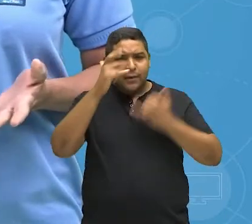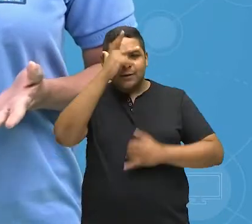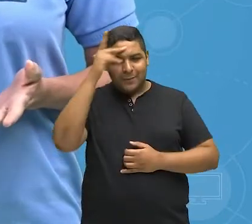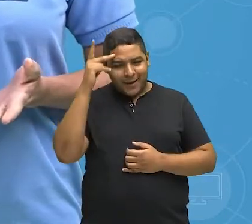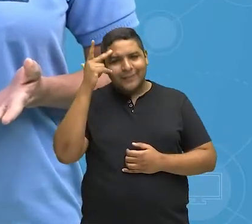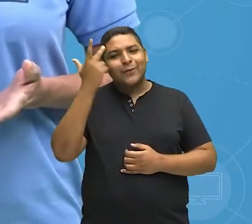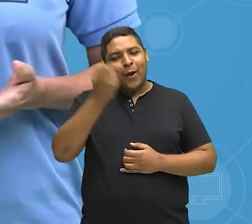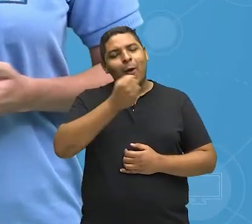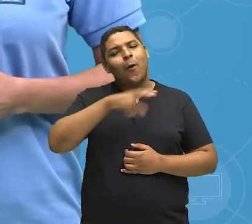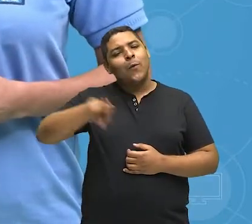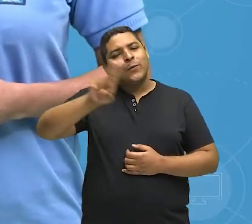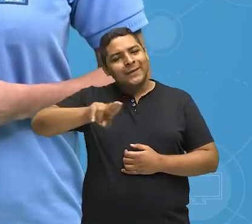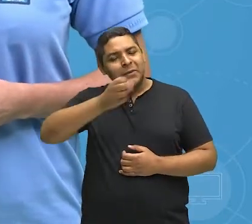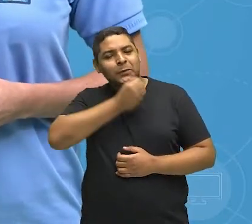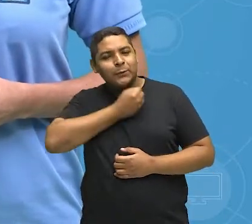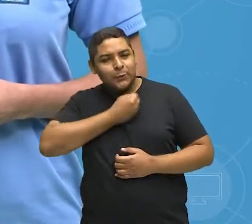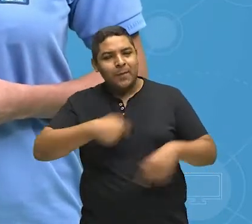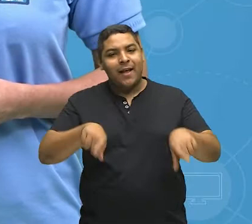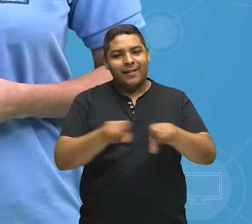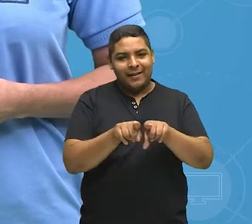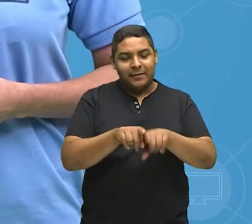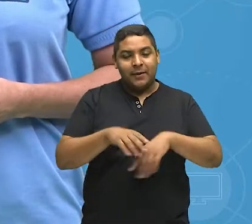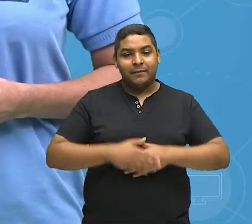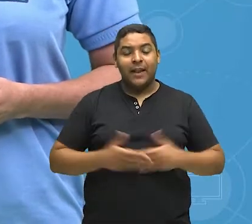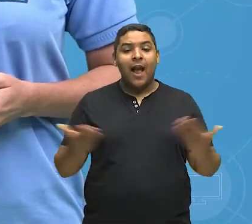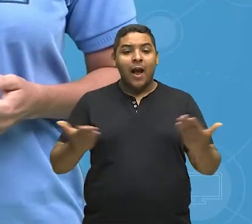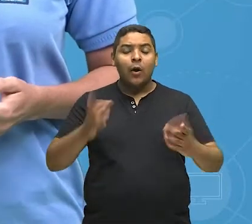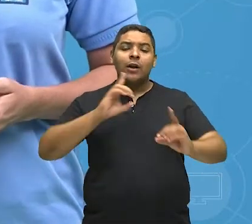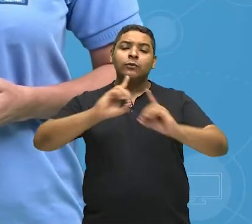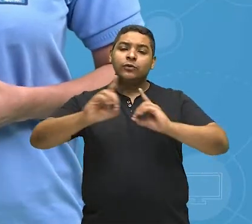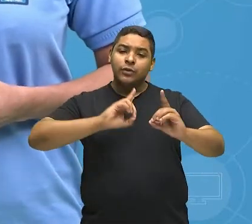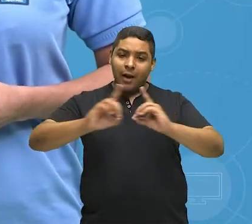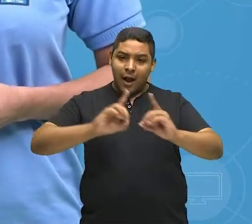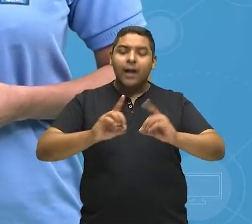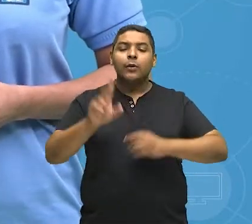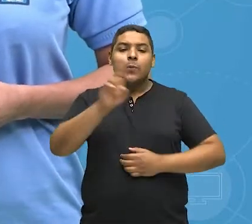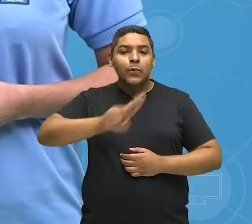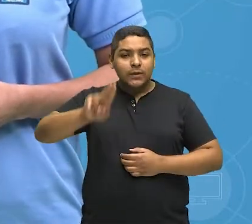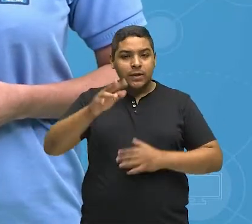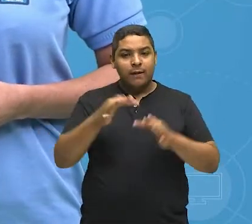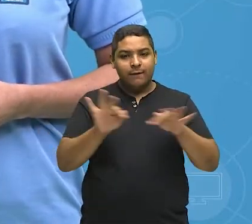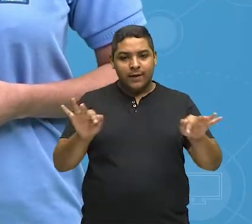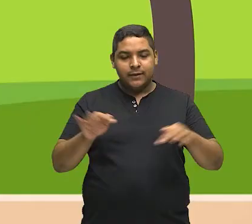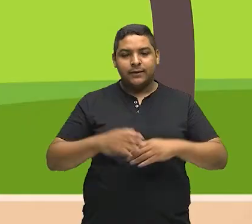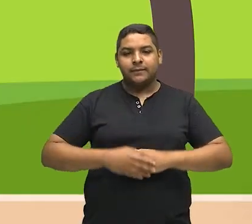números. Quero que você acompanhe agora um pequeno diálogo mostrando esse uso. Vamos lá.